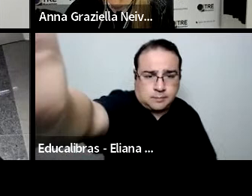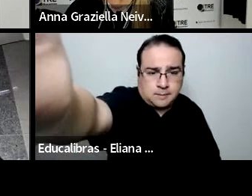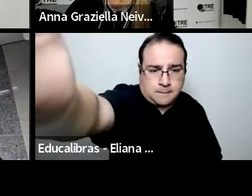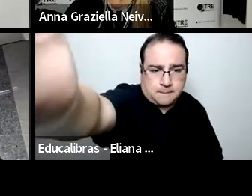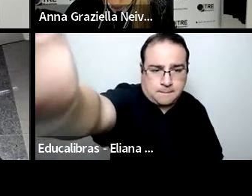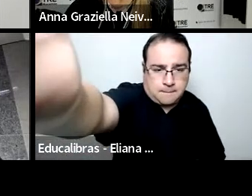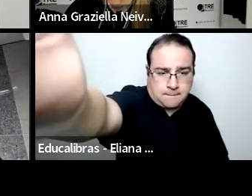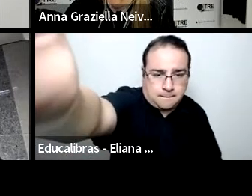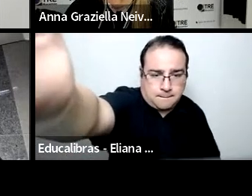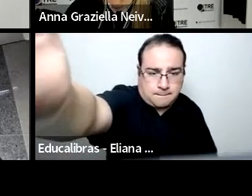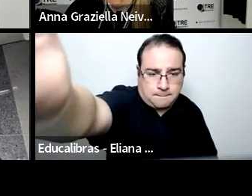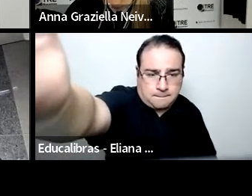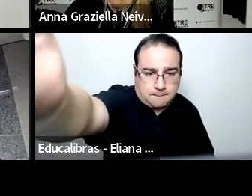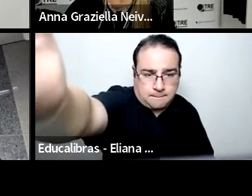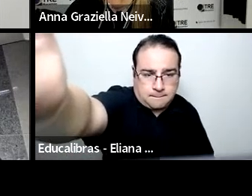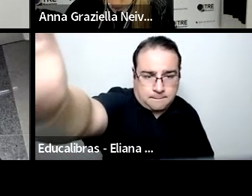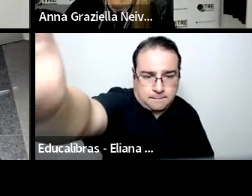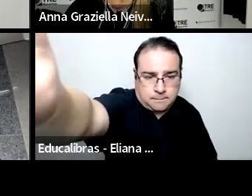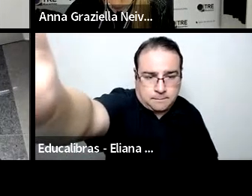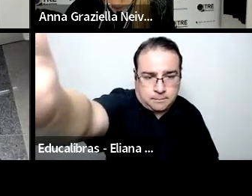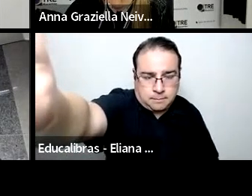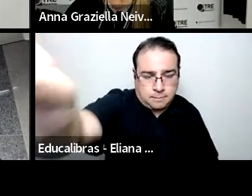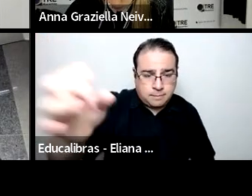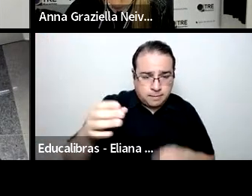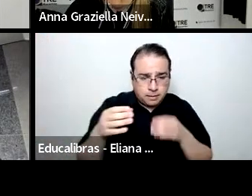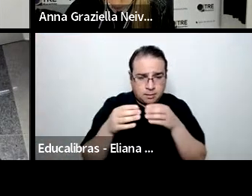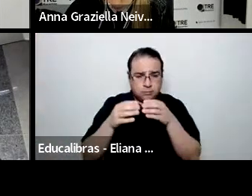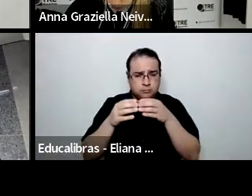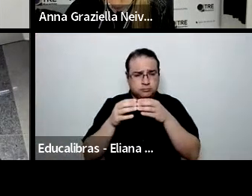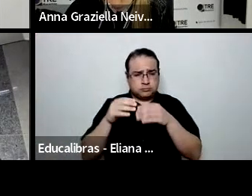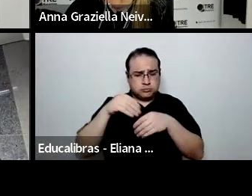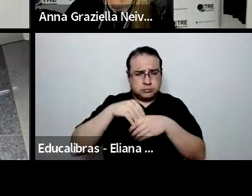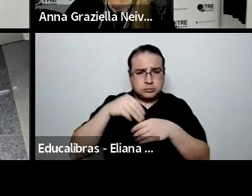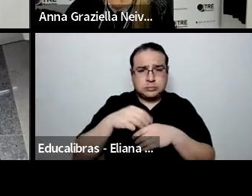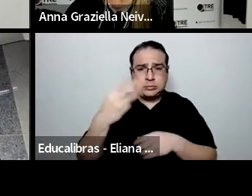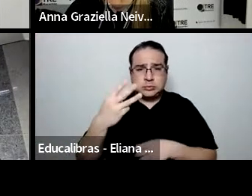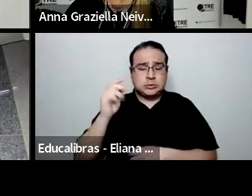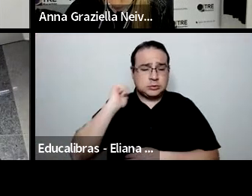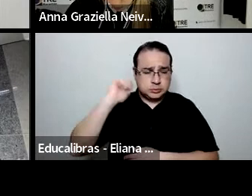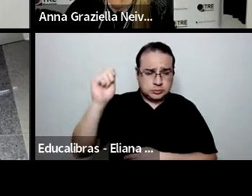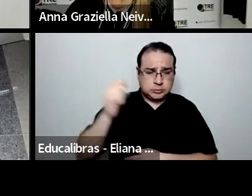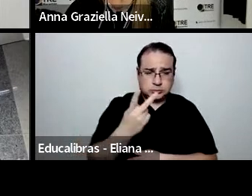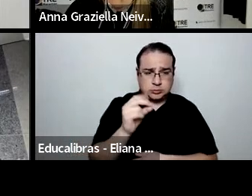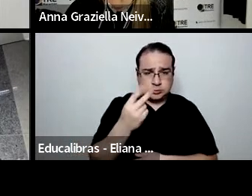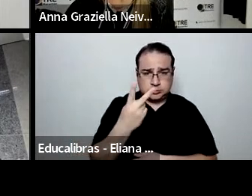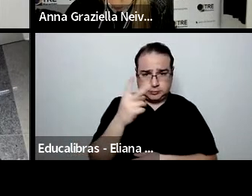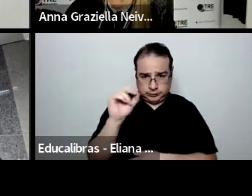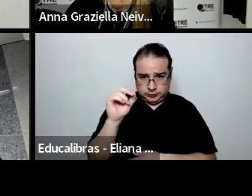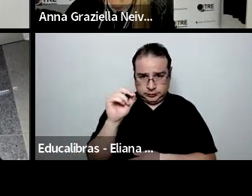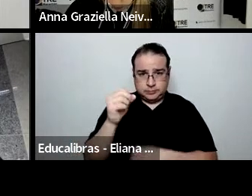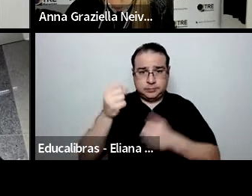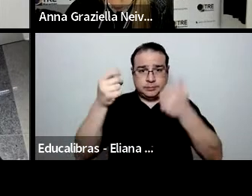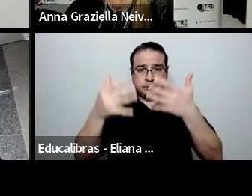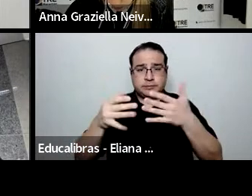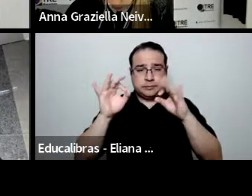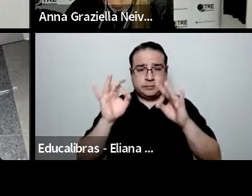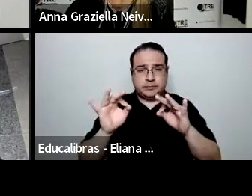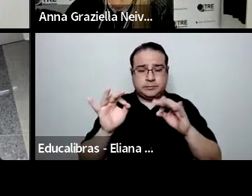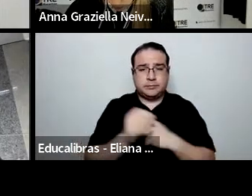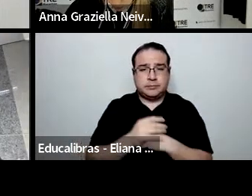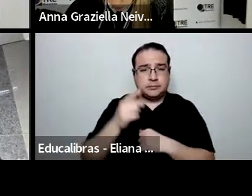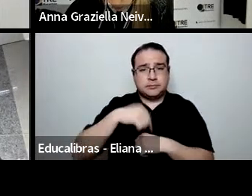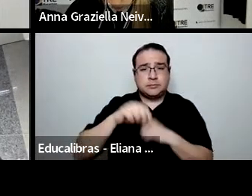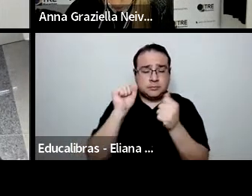prestadas pela própria justiça eleitoral a data de filiação é três de abril de 2020 terra e